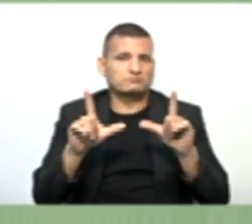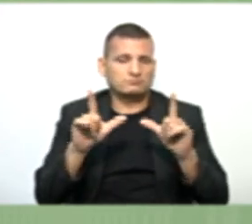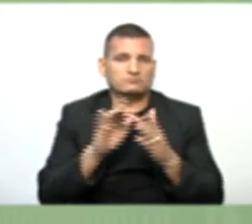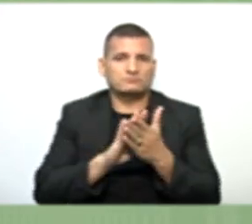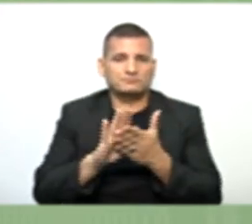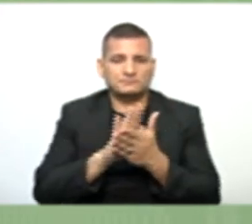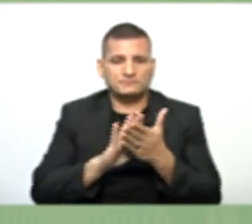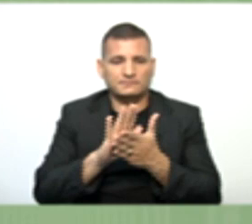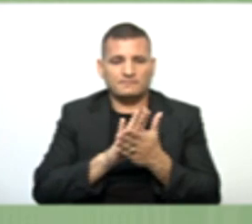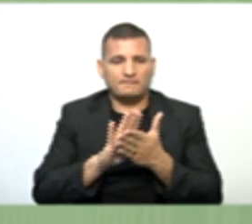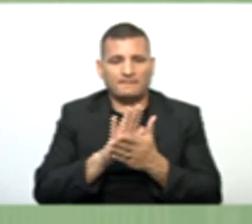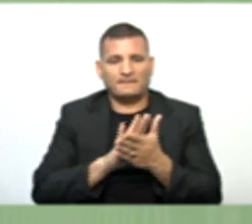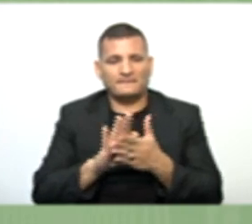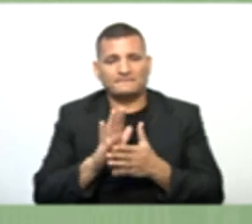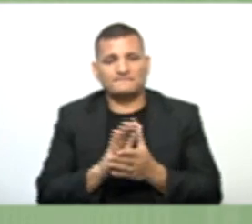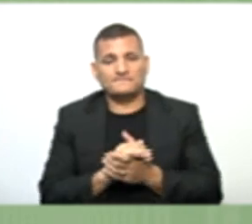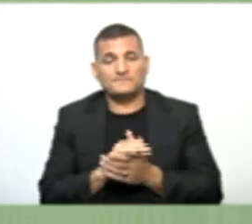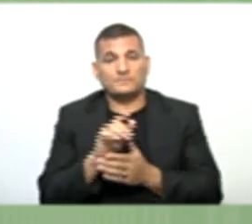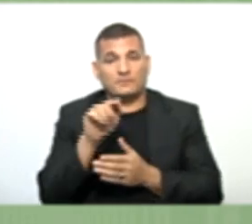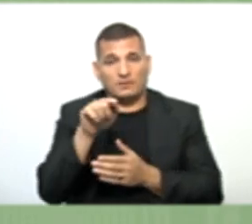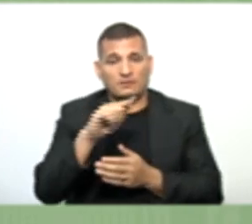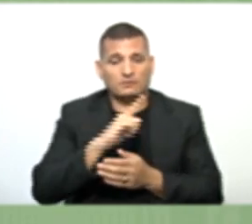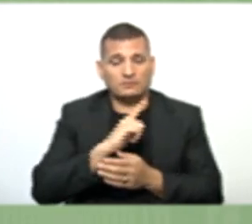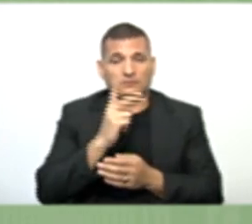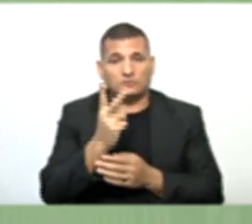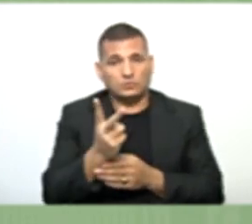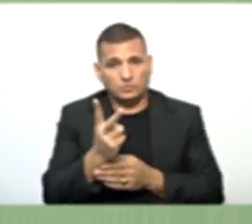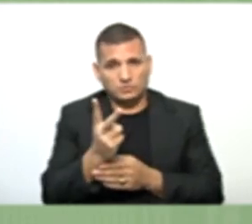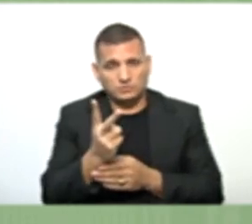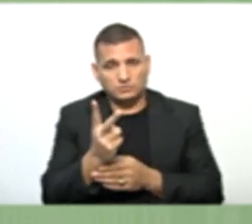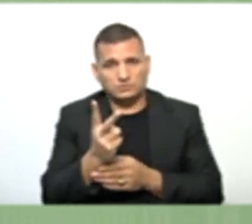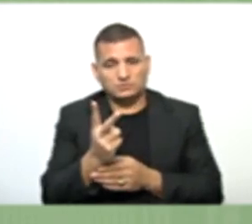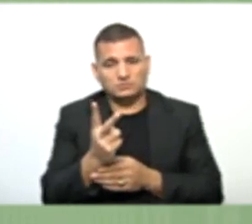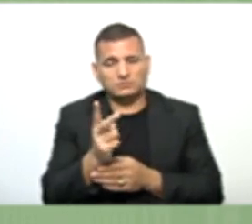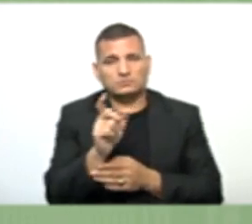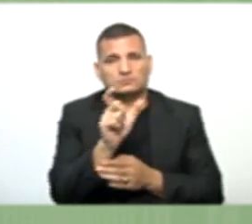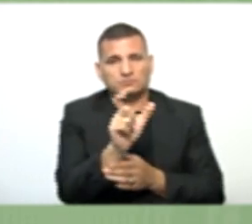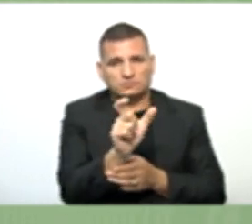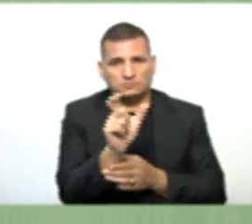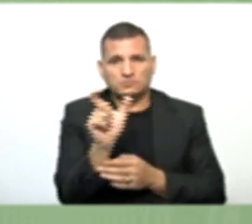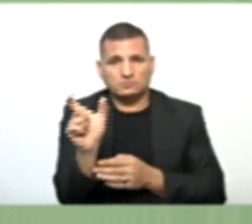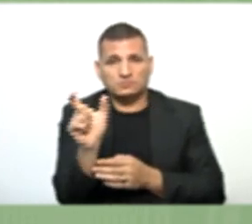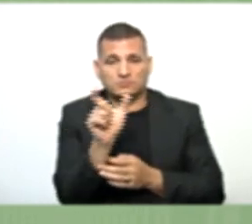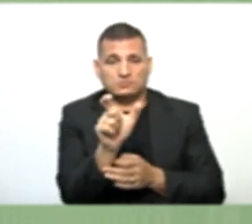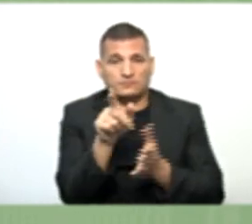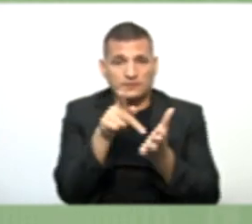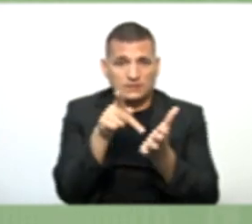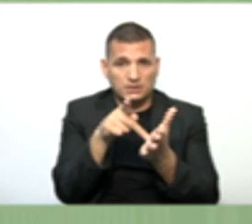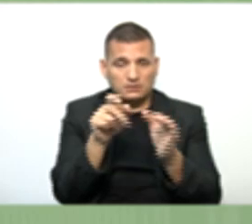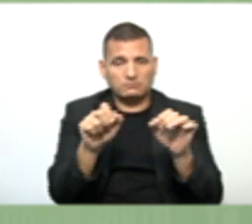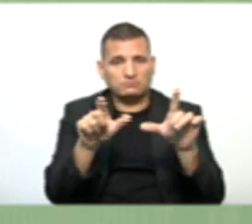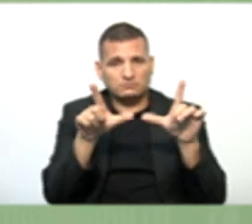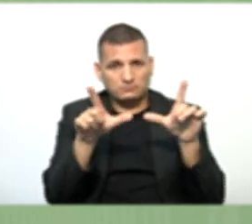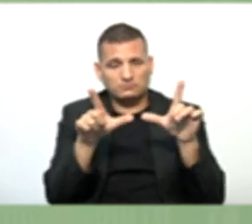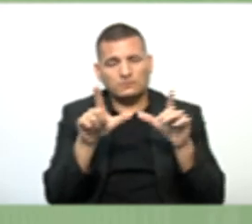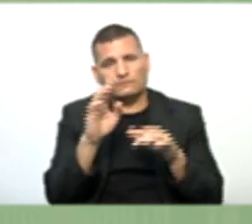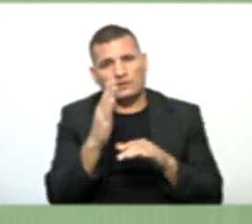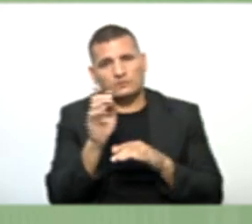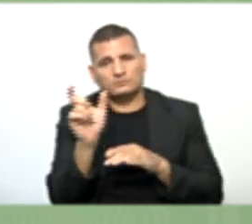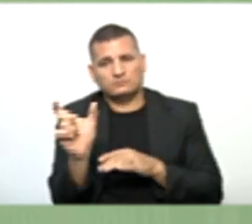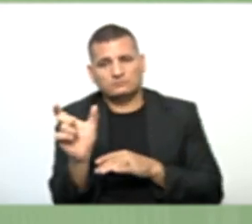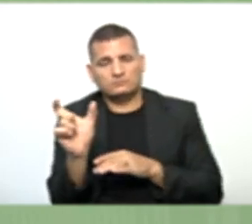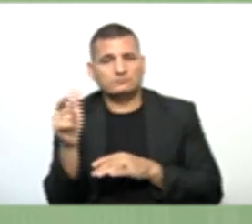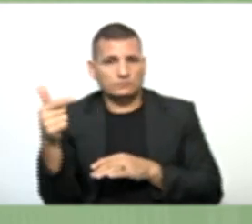caso aqui, nós temos dois comandos. Se a condição é verdadeira, o comando 1 é executado. Se a condição